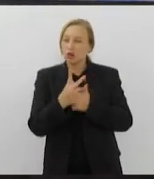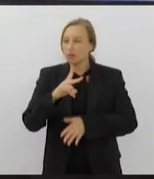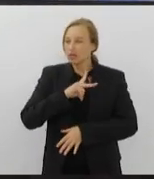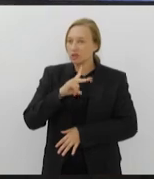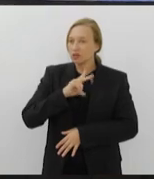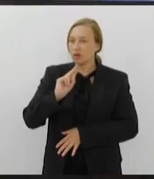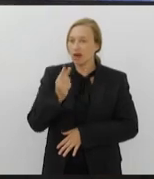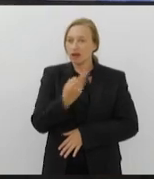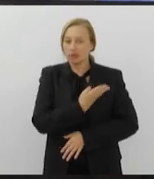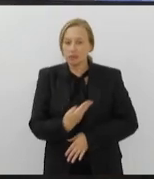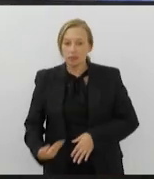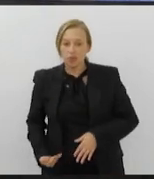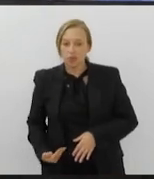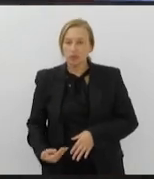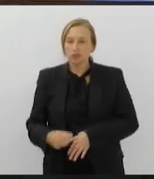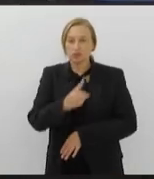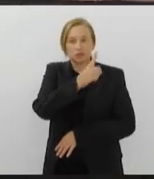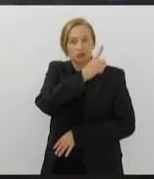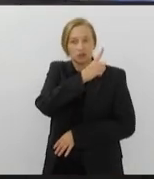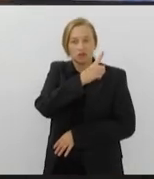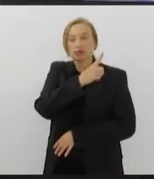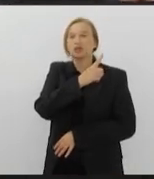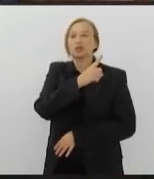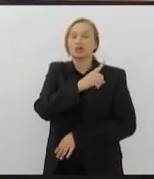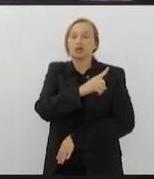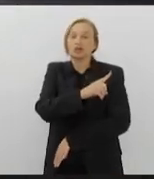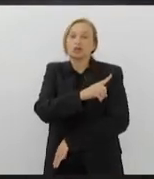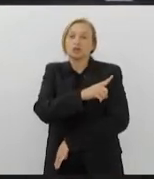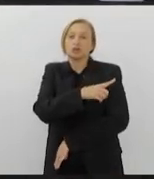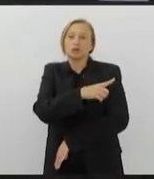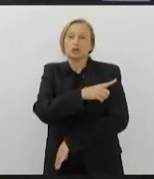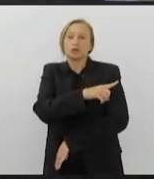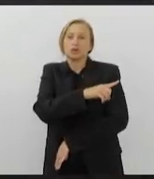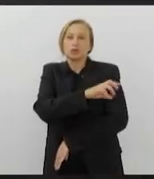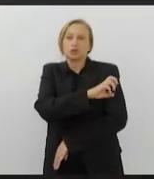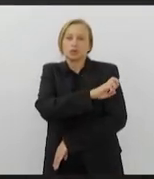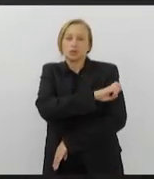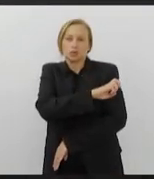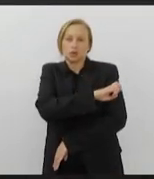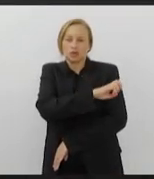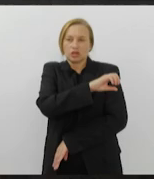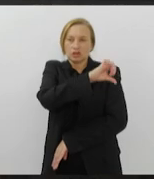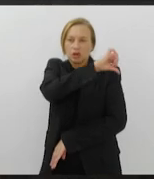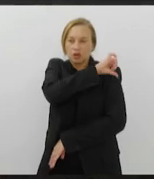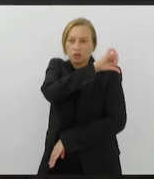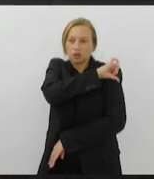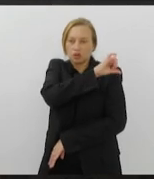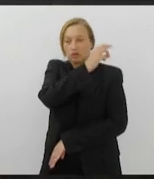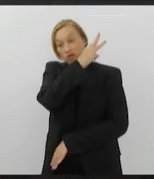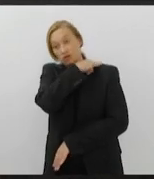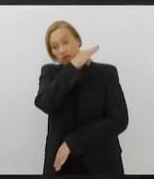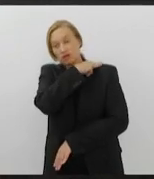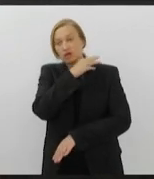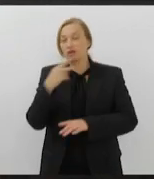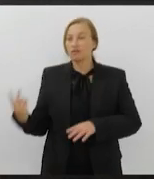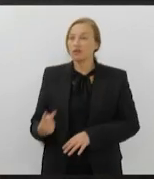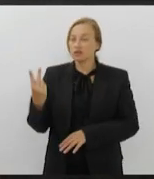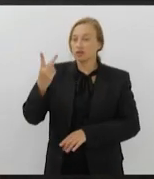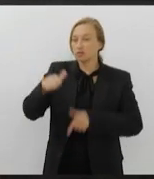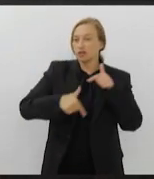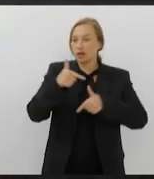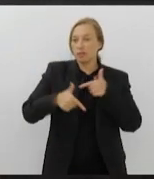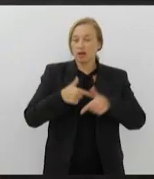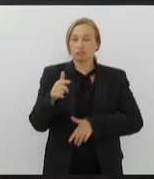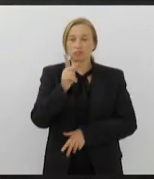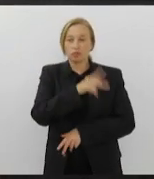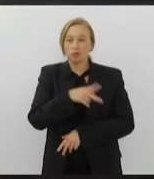ensino fundamental e médio do Estado do Rio de Janeiro, de valorização e respeito ao trabalho do professor, e